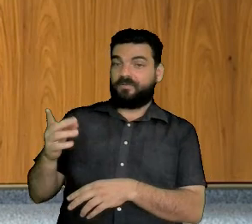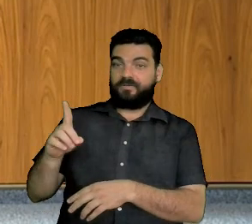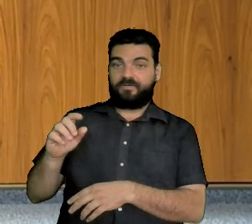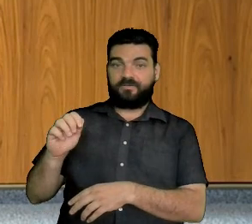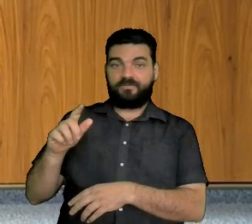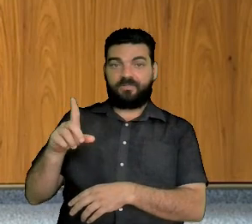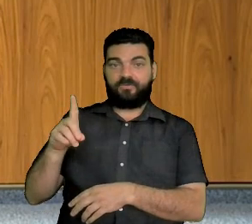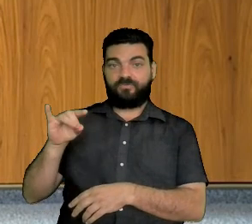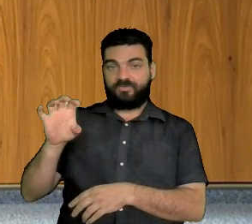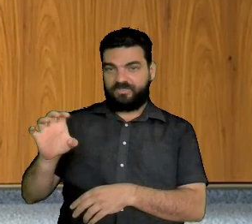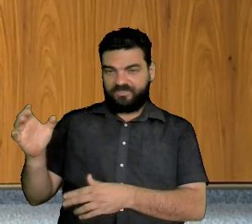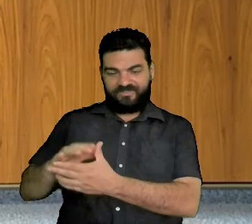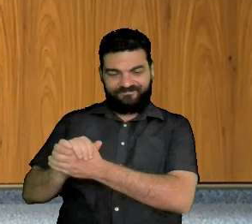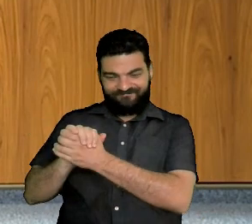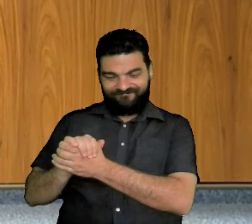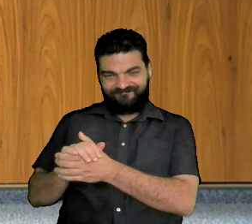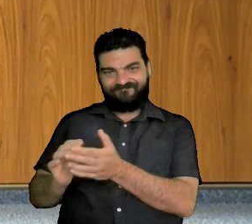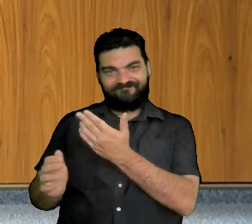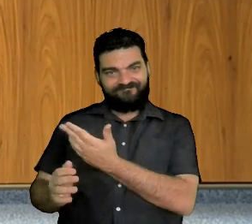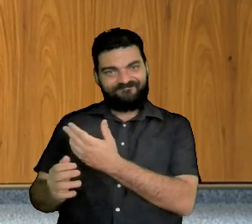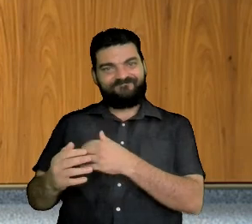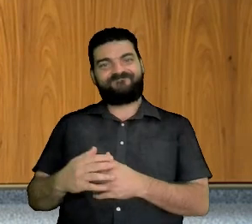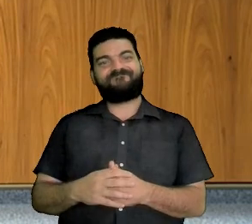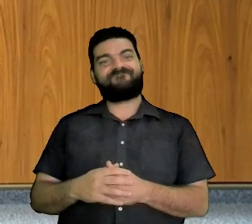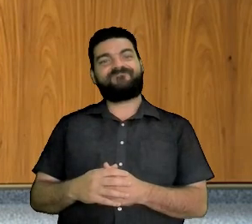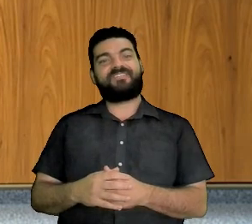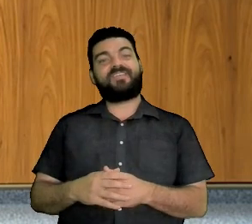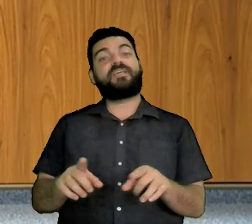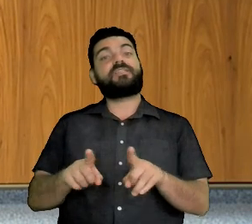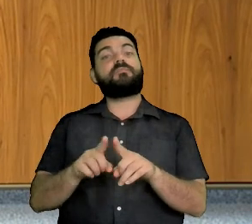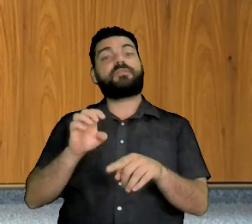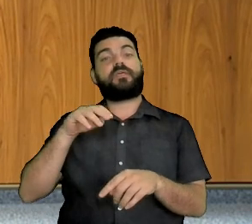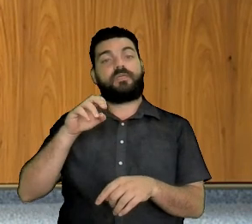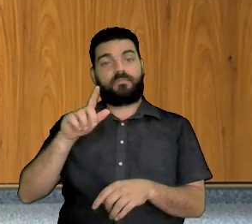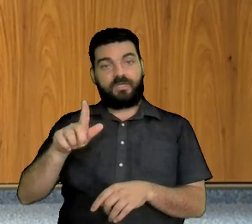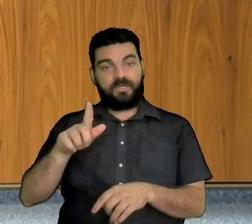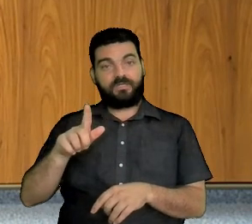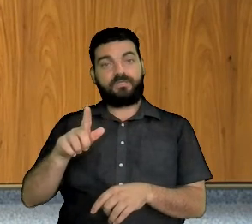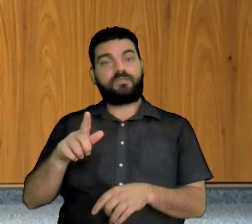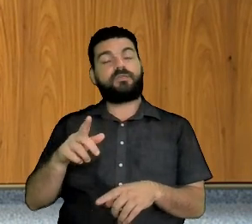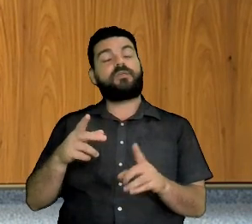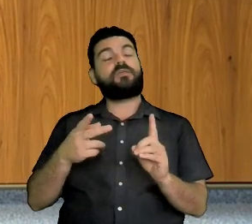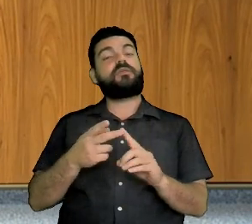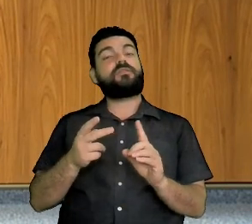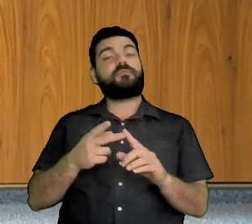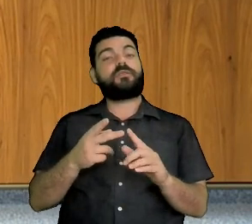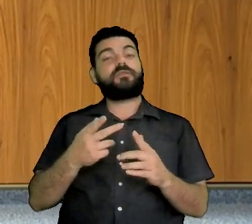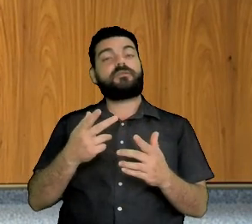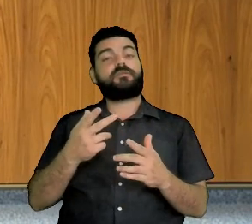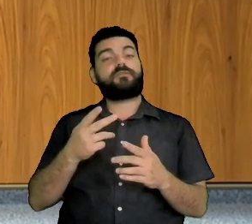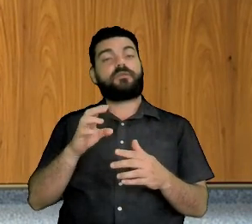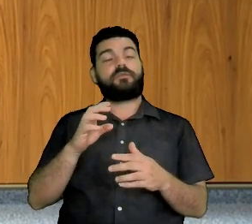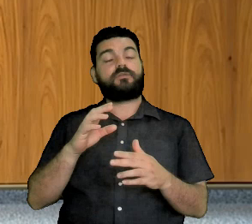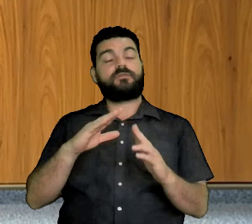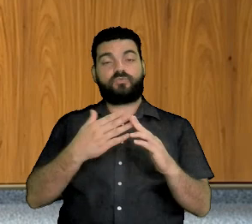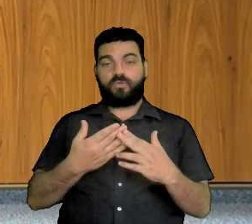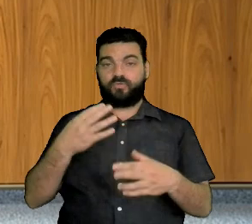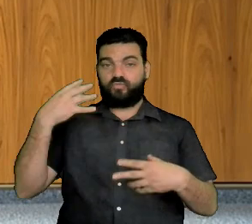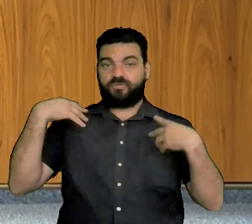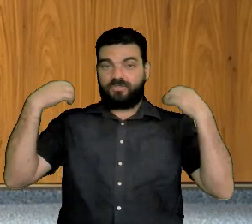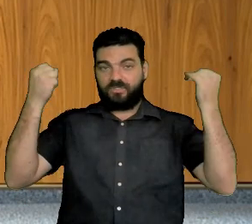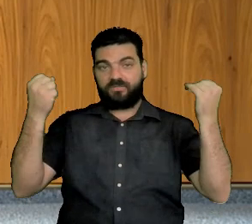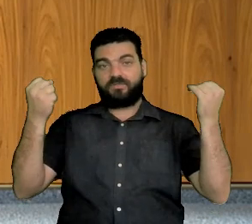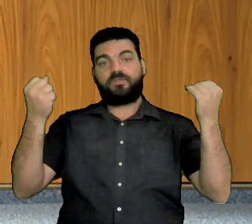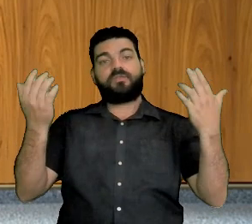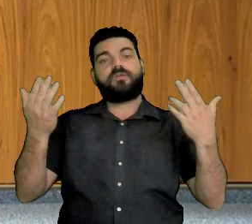pela iniciativa, eu faço na pessoa da doutora Daldice, e também digo em nome da escola, em nome do desembargador federal